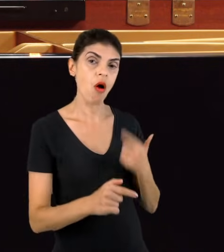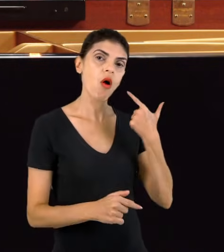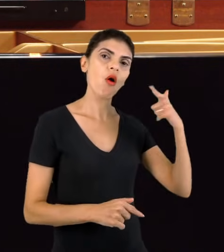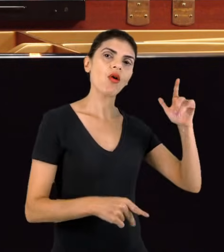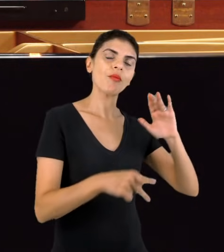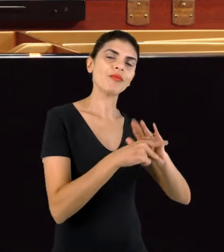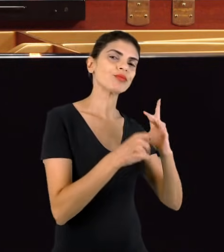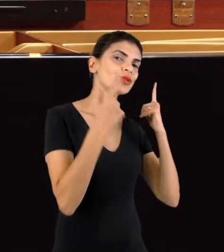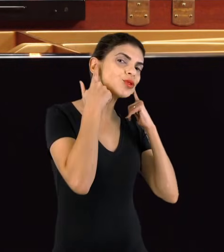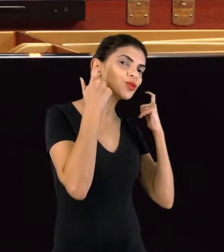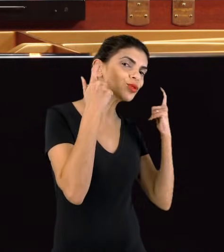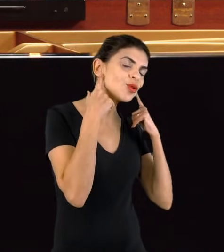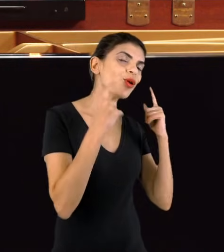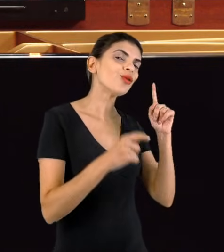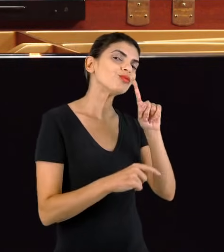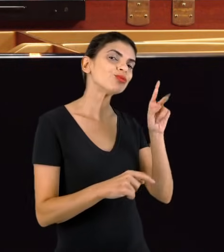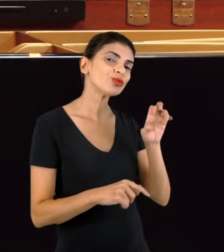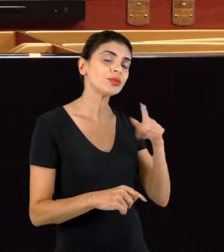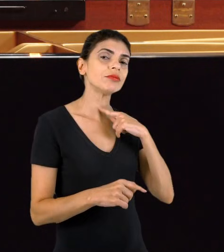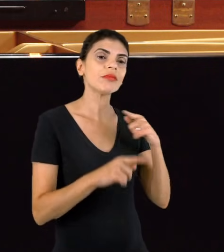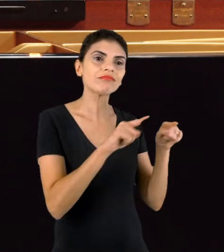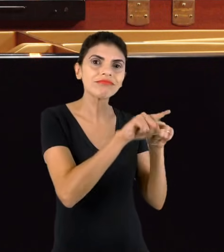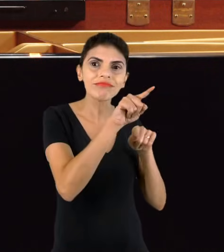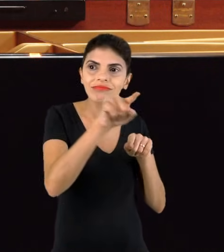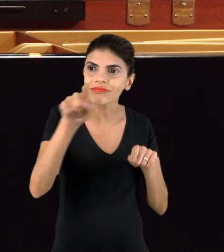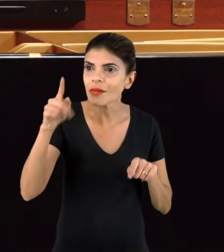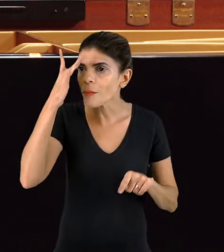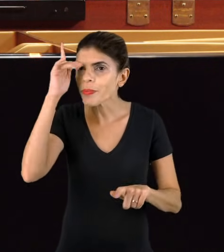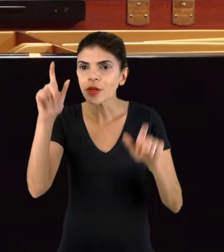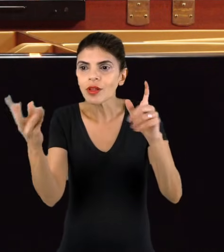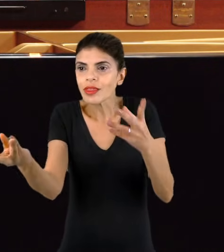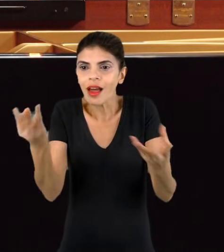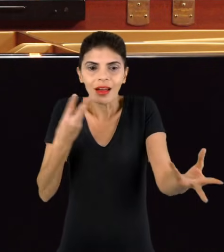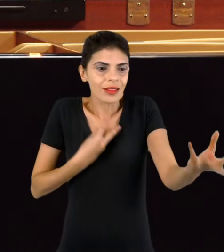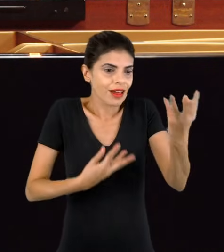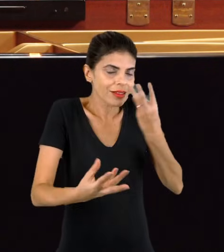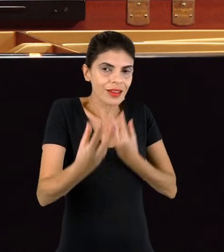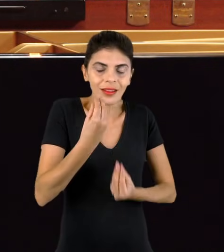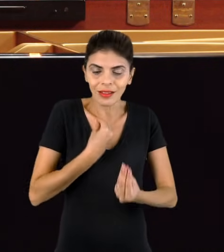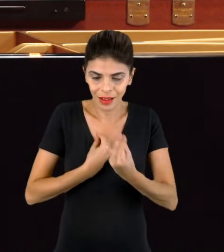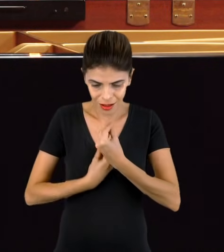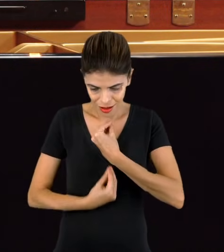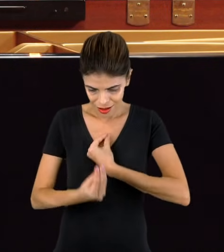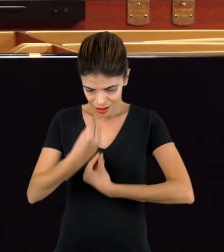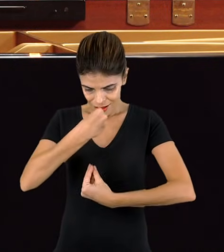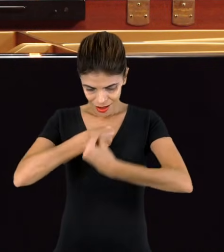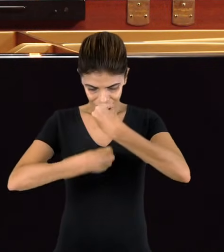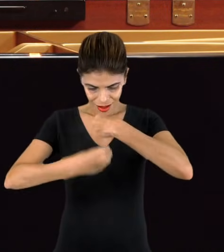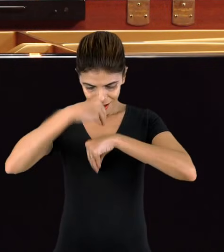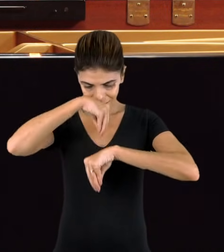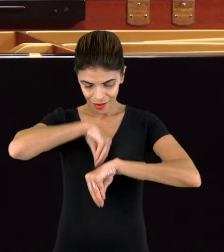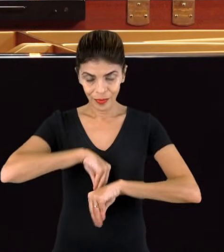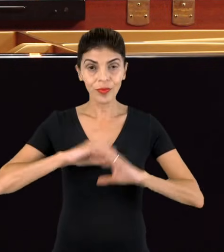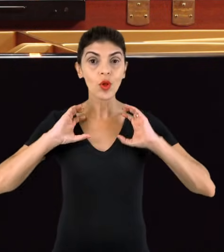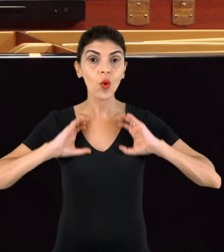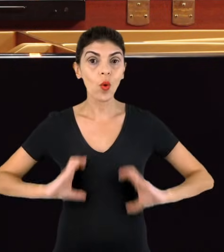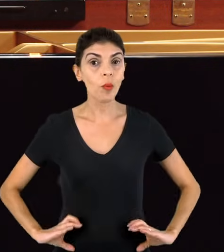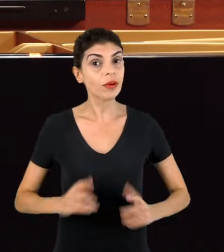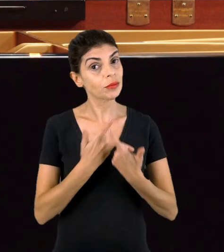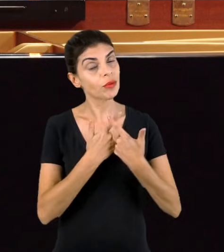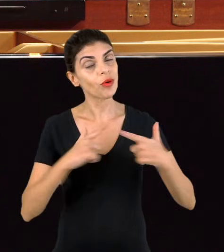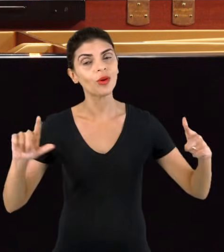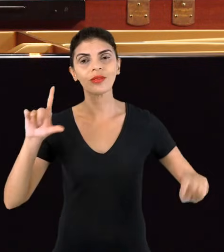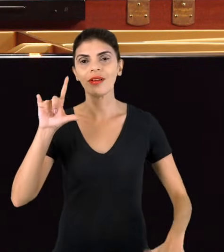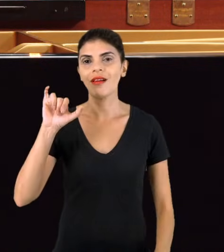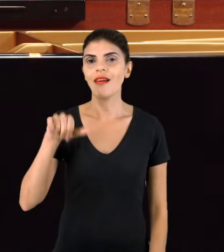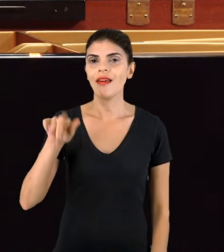é o técnico de som da Nação Zumbi. Então, tinha uma galera que trazia uma outra linguagem para mim também, um outro comportamento, era um